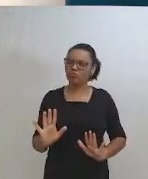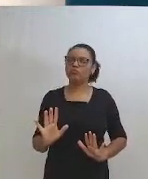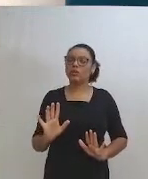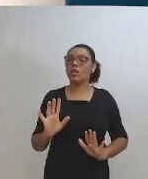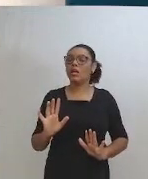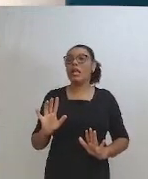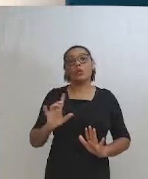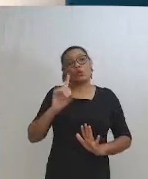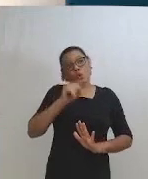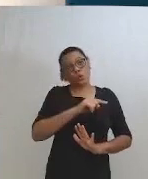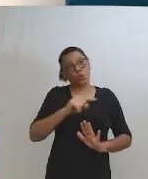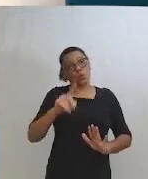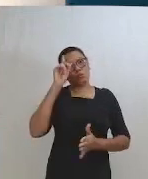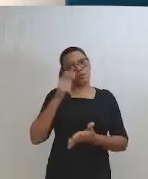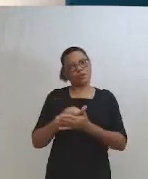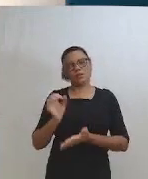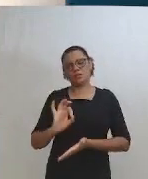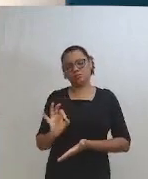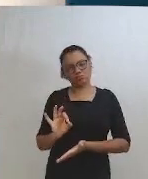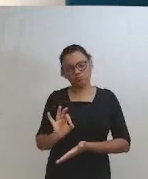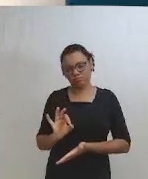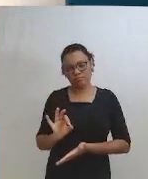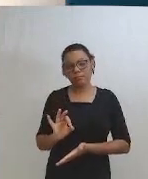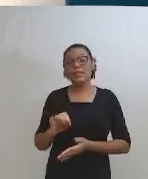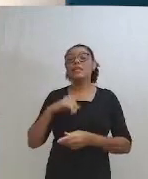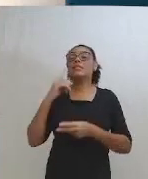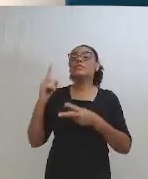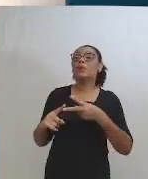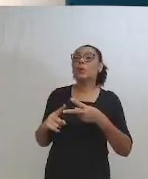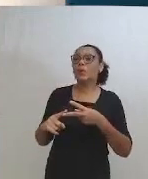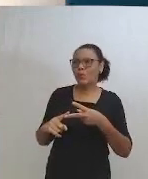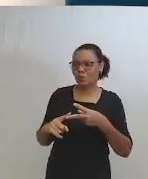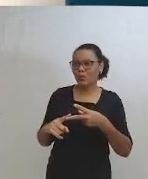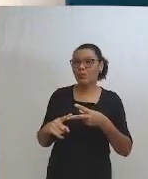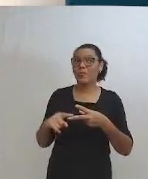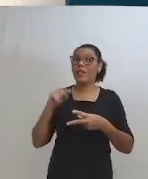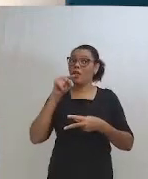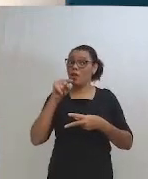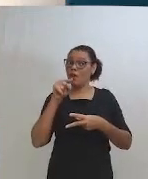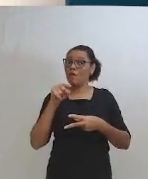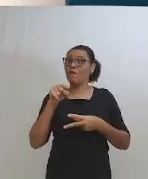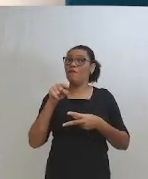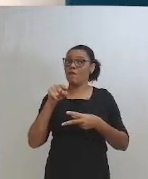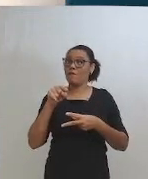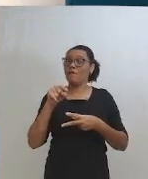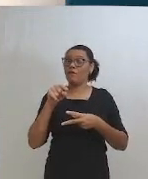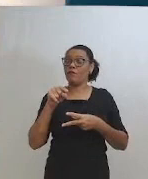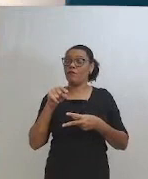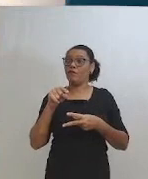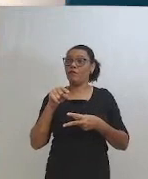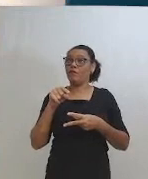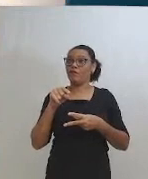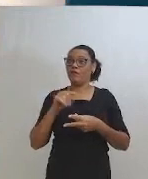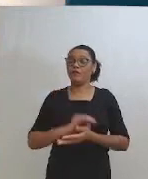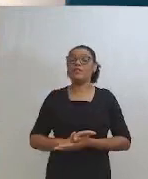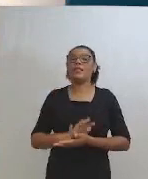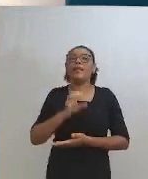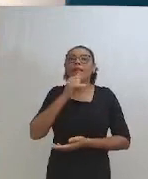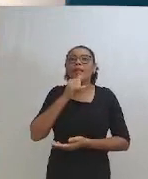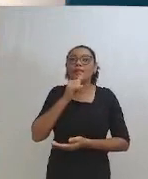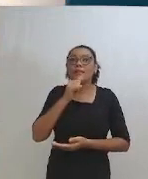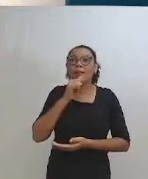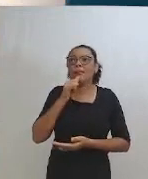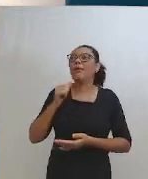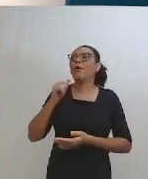decisão. Segundo, a Vossa Excelência mesmo, ao reler, diz exemplo. Ou seja, o juiz não definiu,